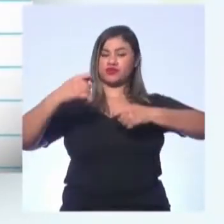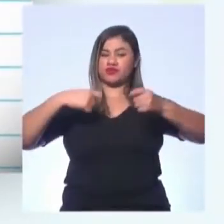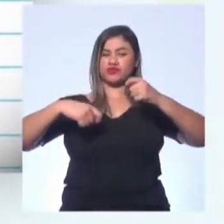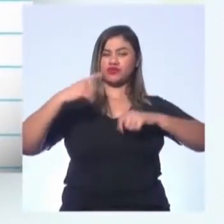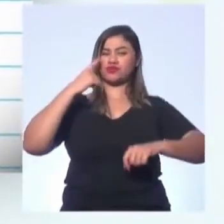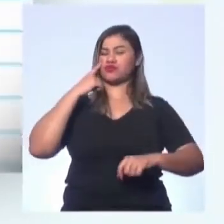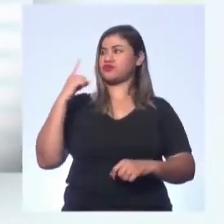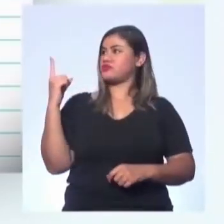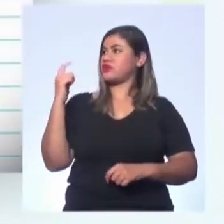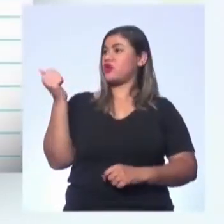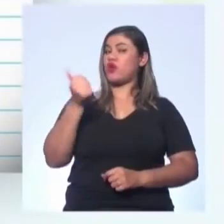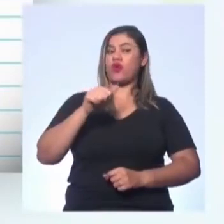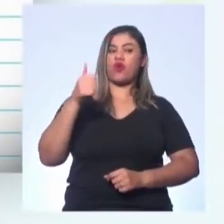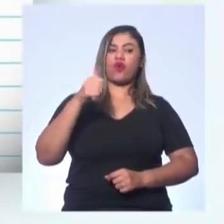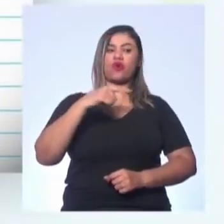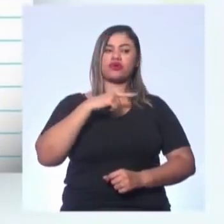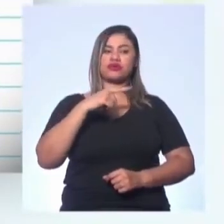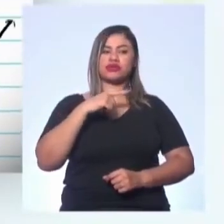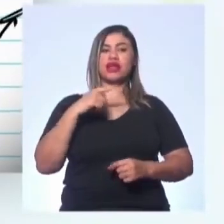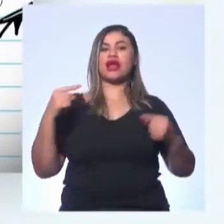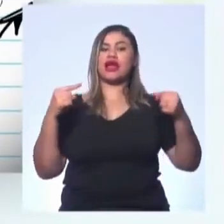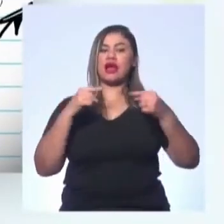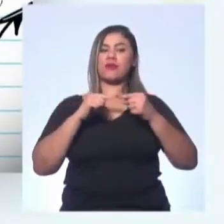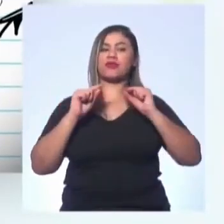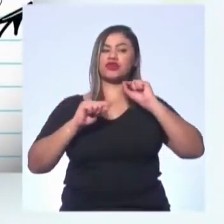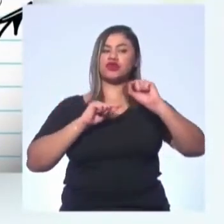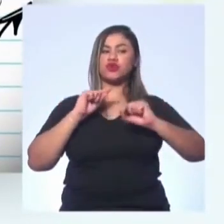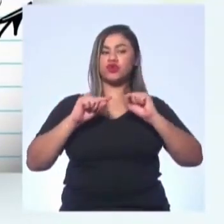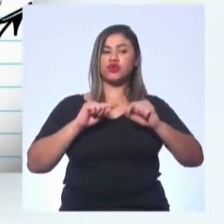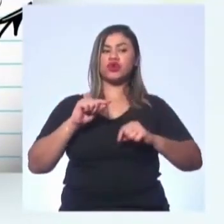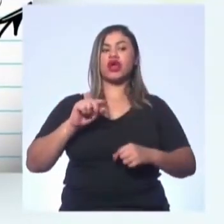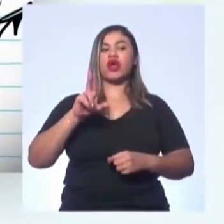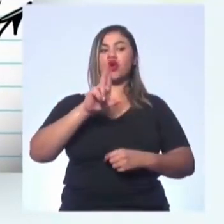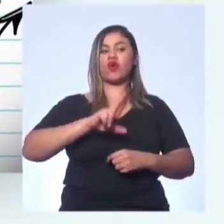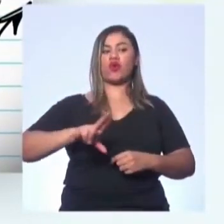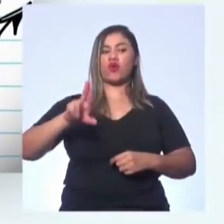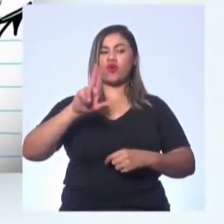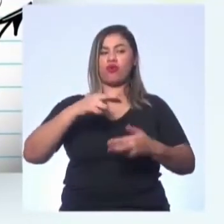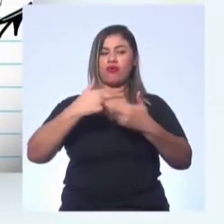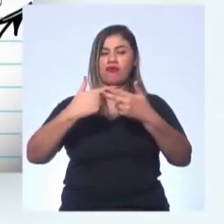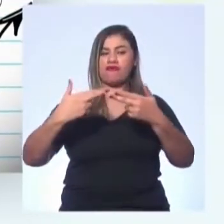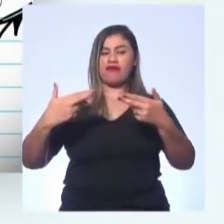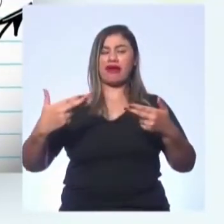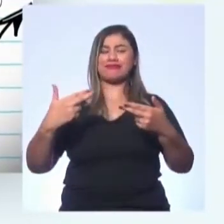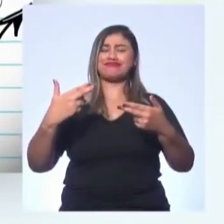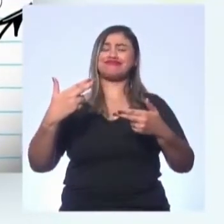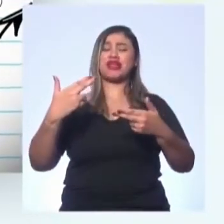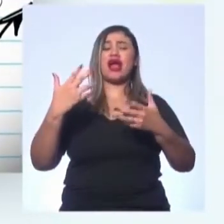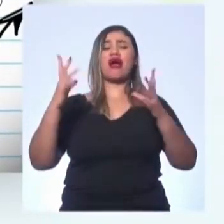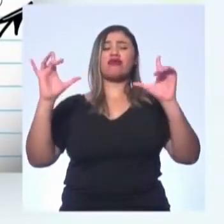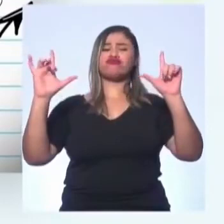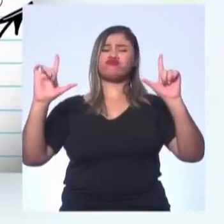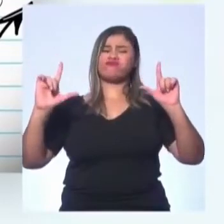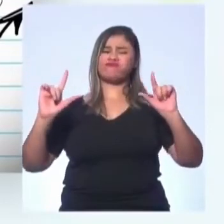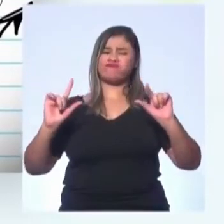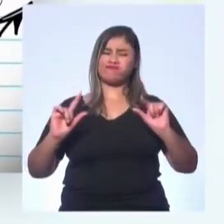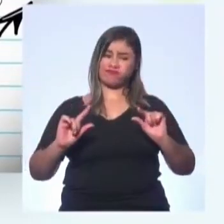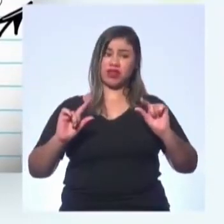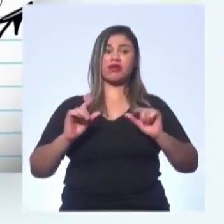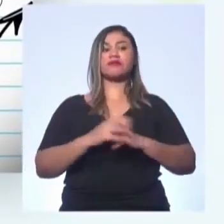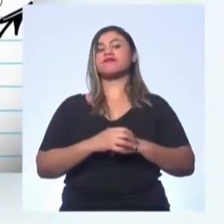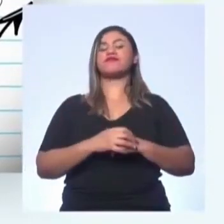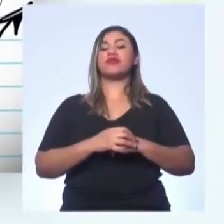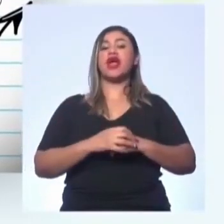possui 11 indicadores e trata de questões relacionadas ao uso e esgotamento dos recursos naturais, à produção e ao gerenciamento